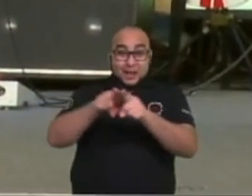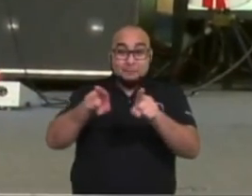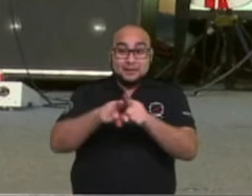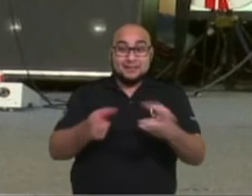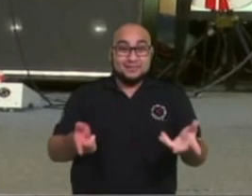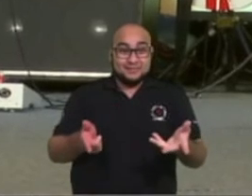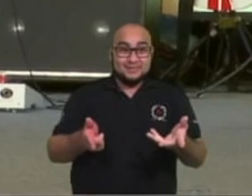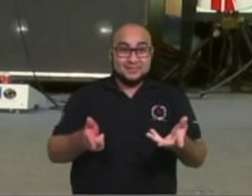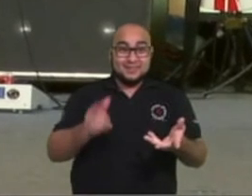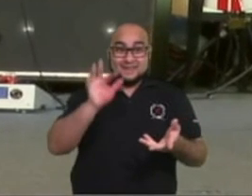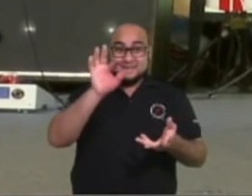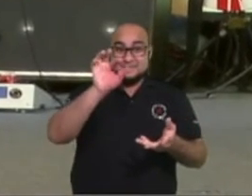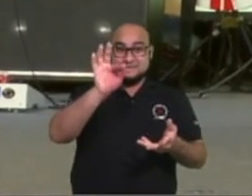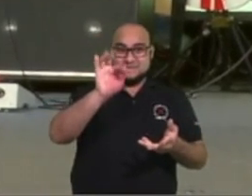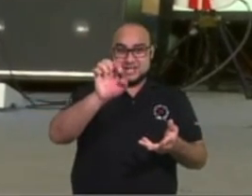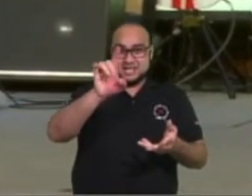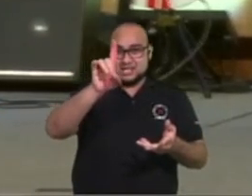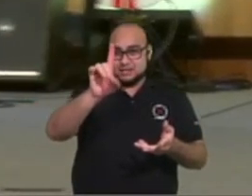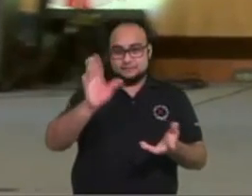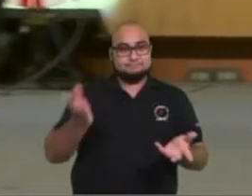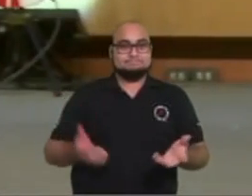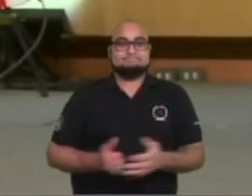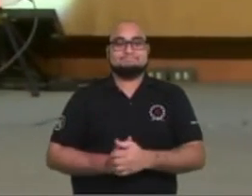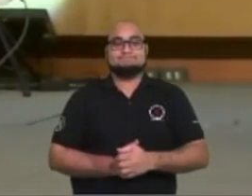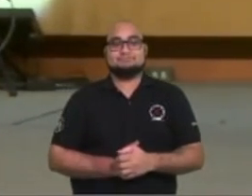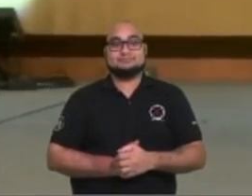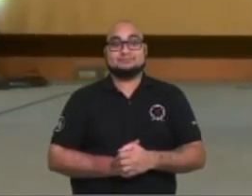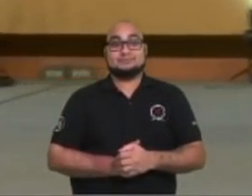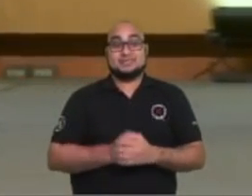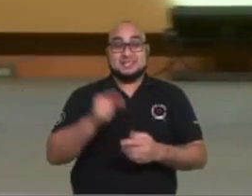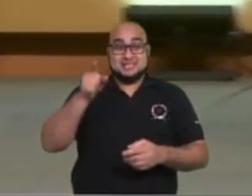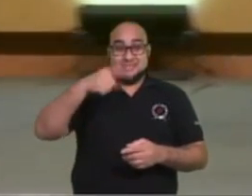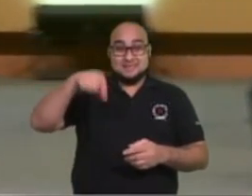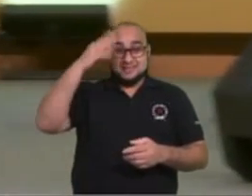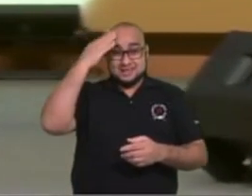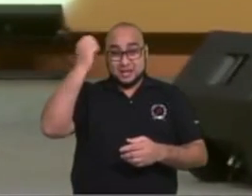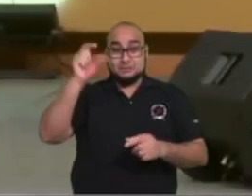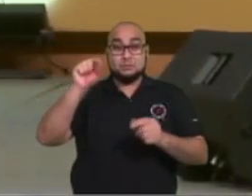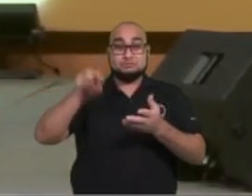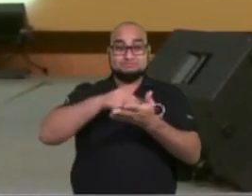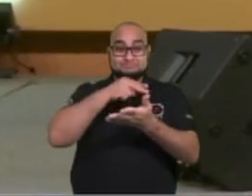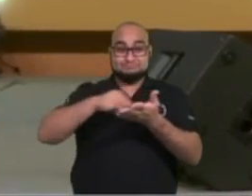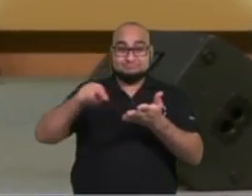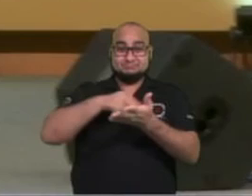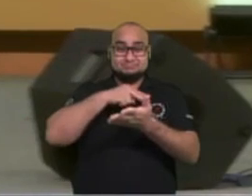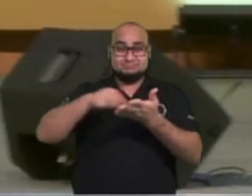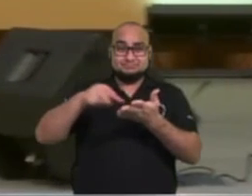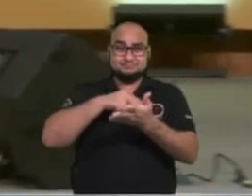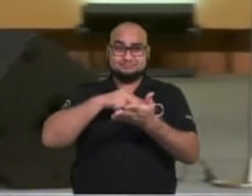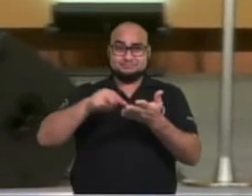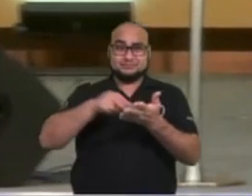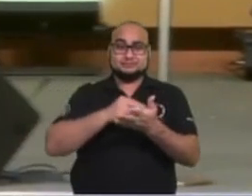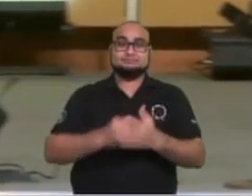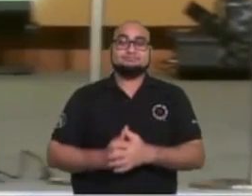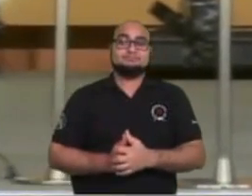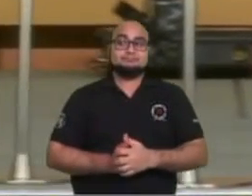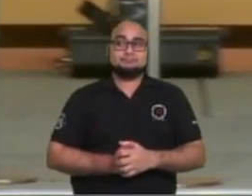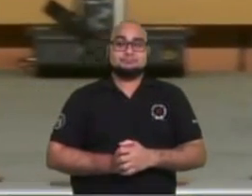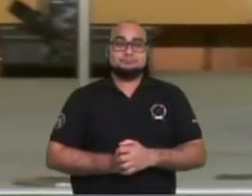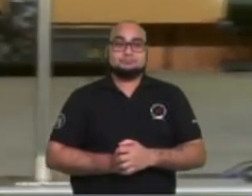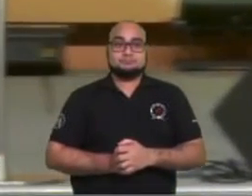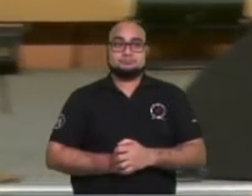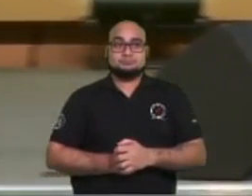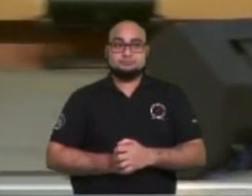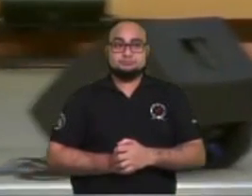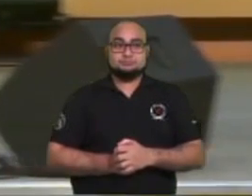astaire é considerado o maior dançarino de todos os do ator que é o modo dançarino de toda a história do cinema